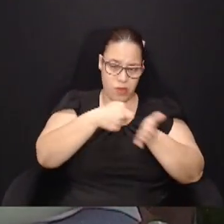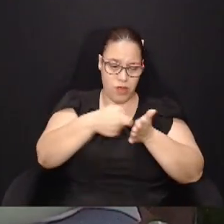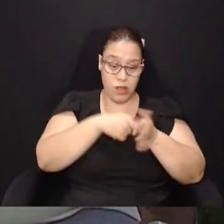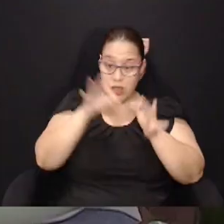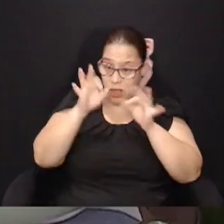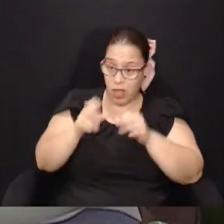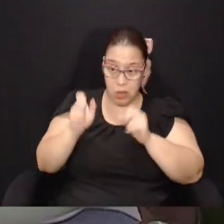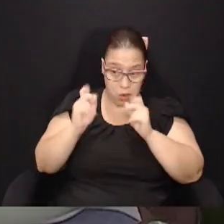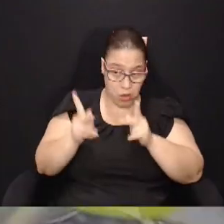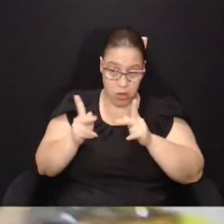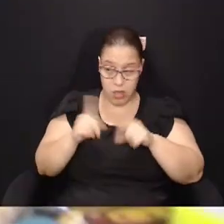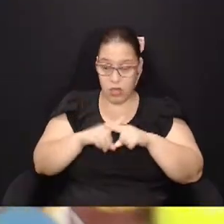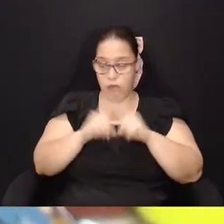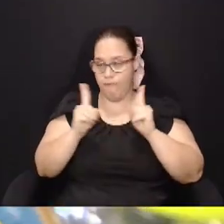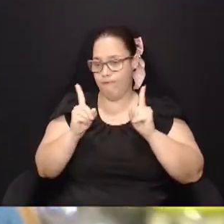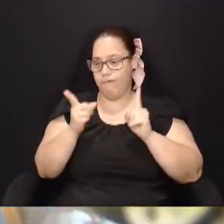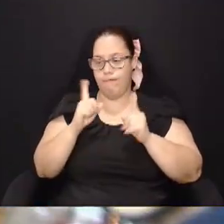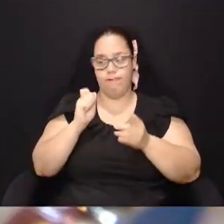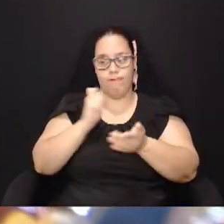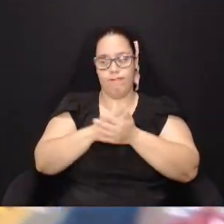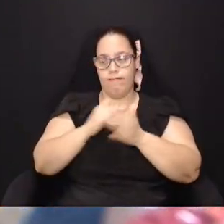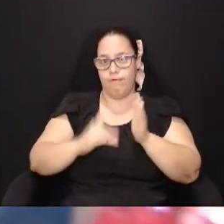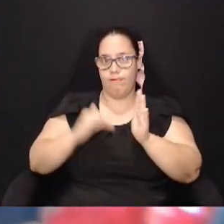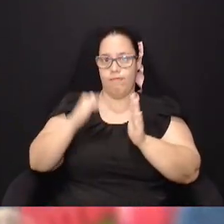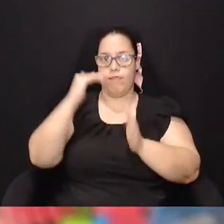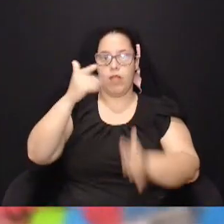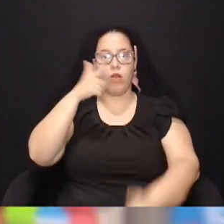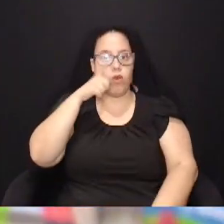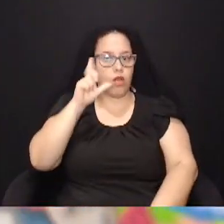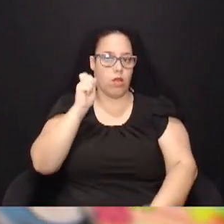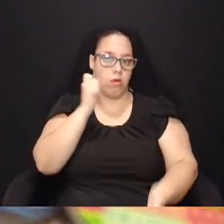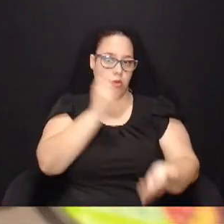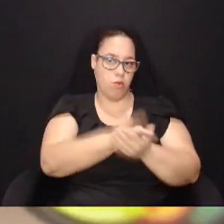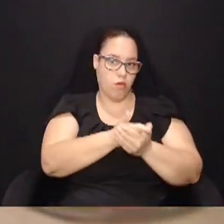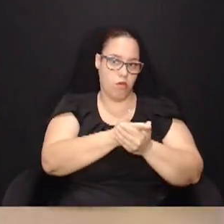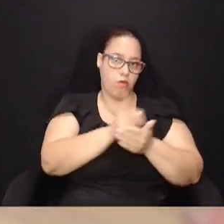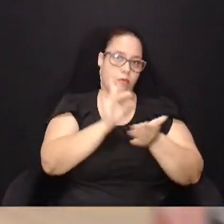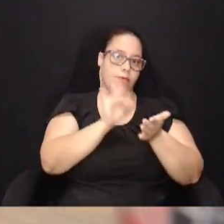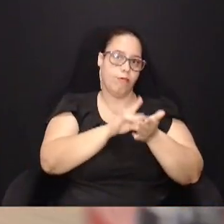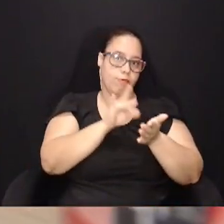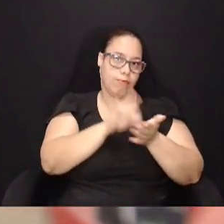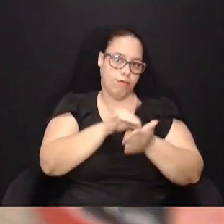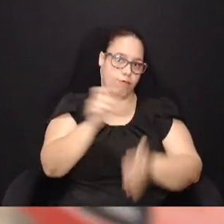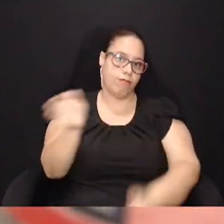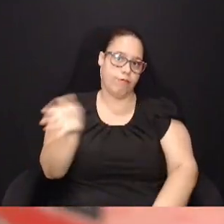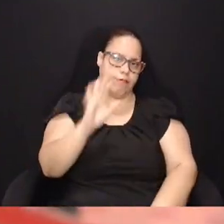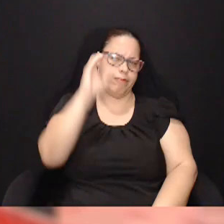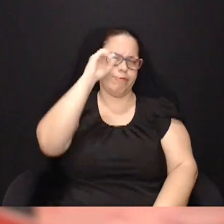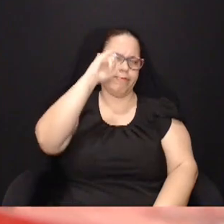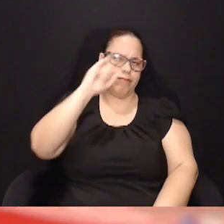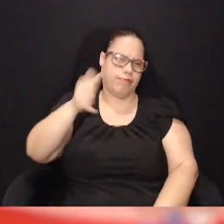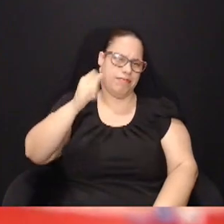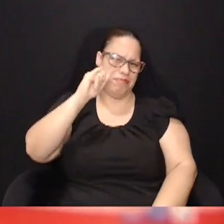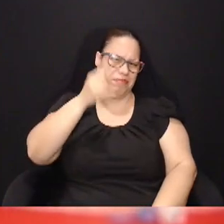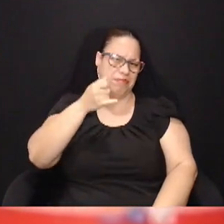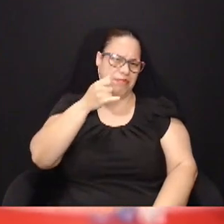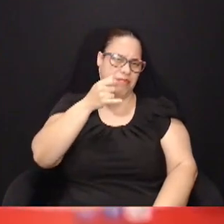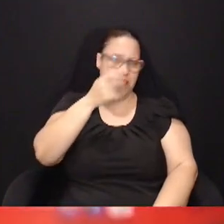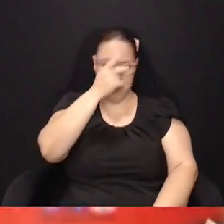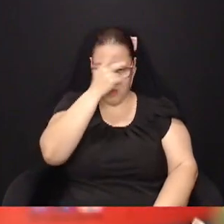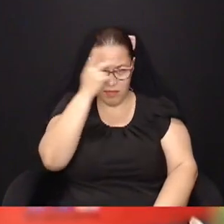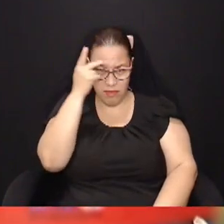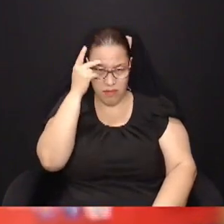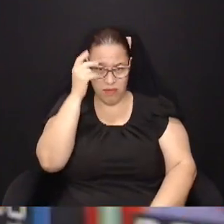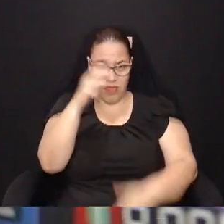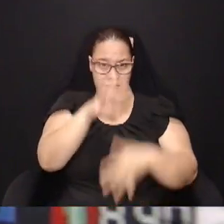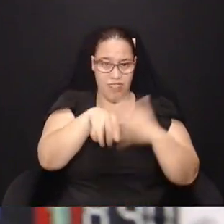mas não gaste além da sua capacidade, porque de fato as taxas de juros estão tão altas que as pessoas começam a se enrolar